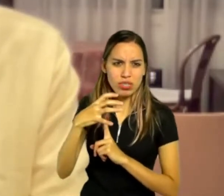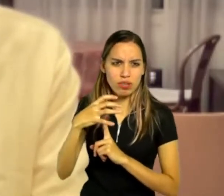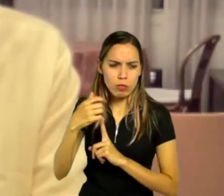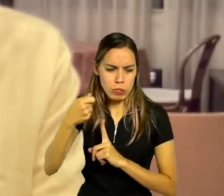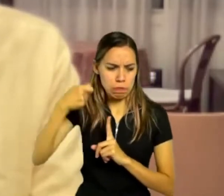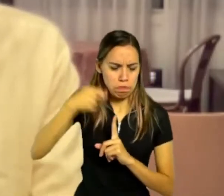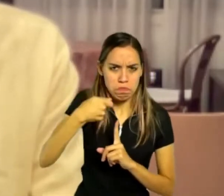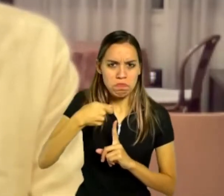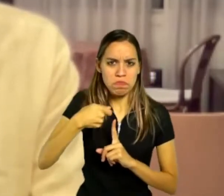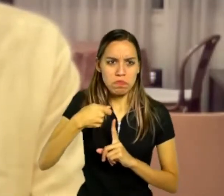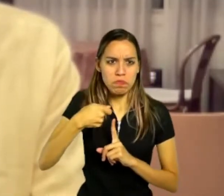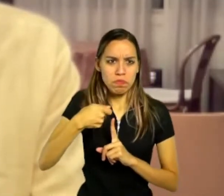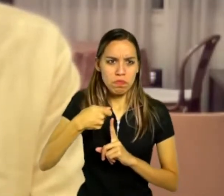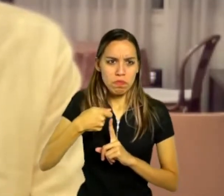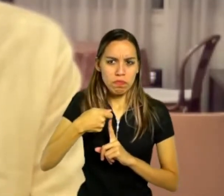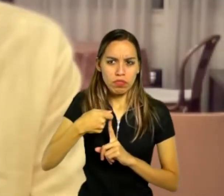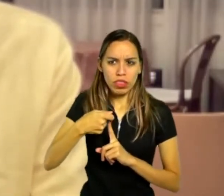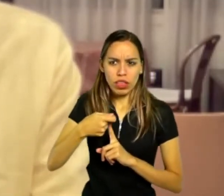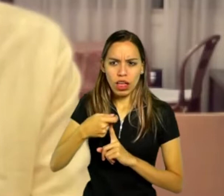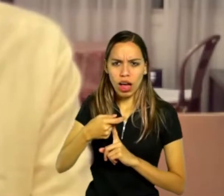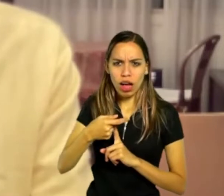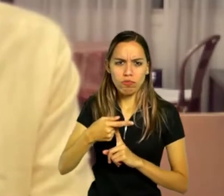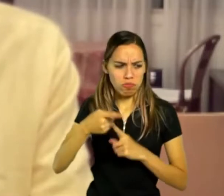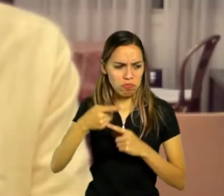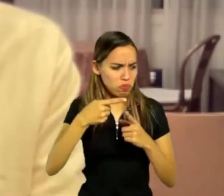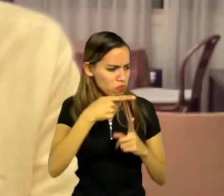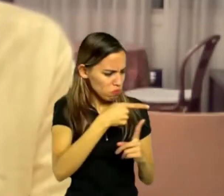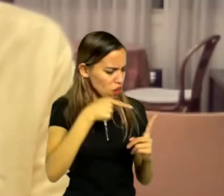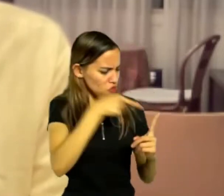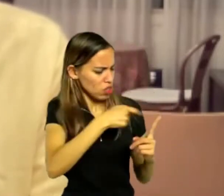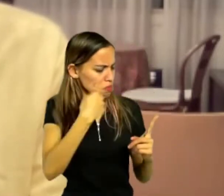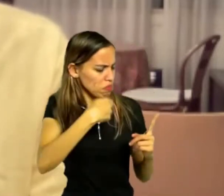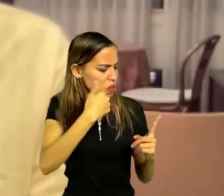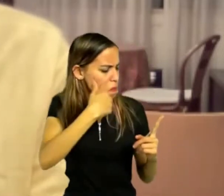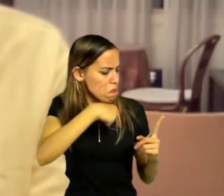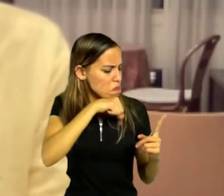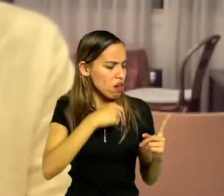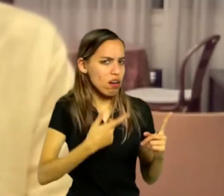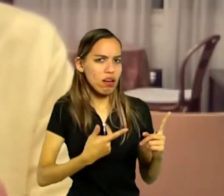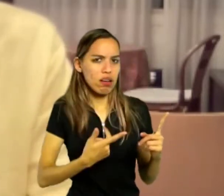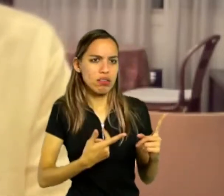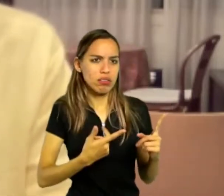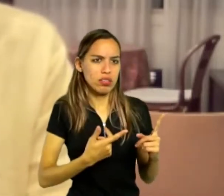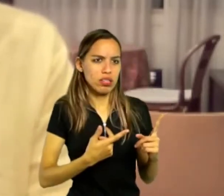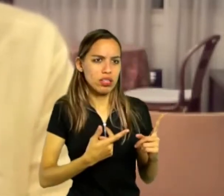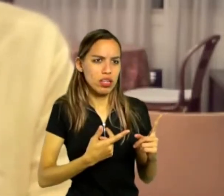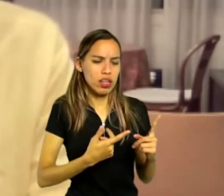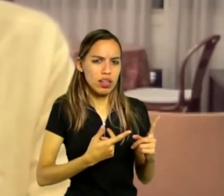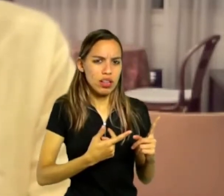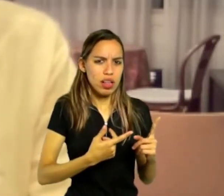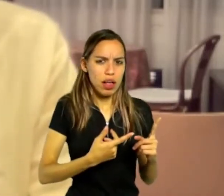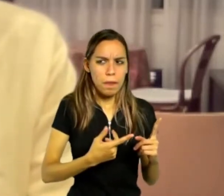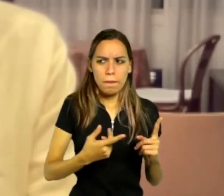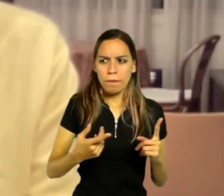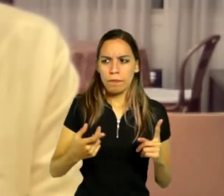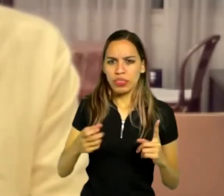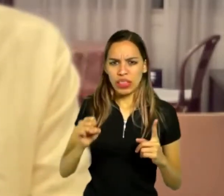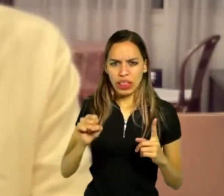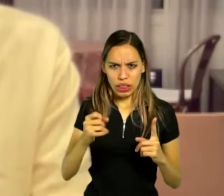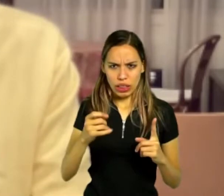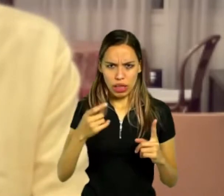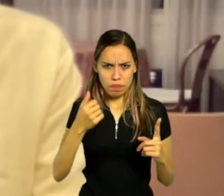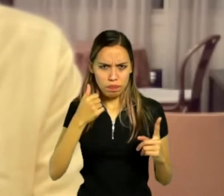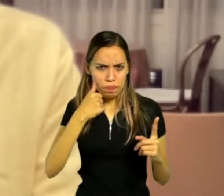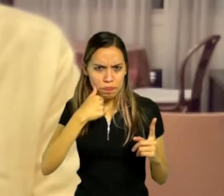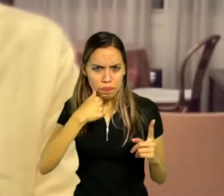mãe. Porque a mãe, quando se agride o seu filho, a mãe vira bicho. O pai ainda consegue manter uma racionalidade, a mãe não. A